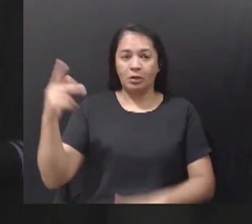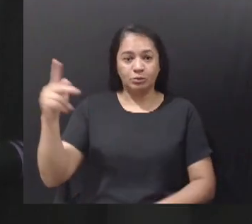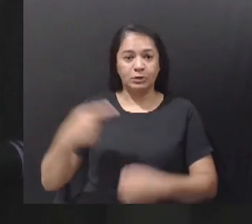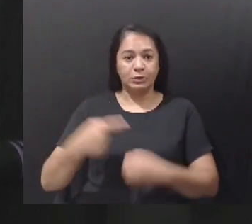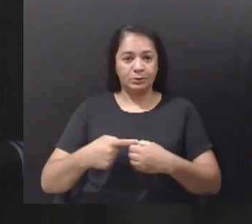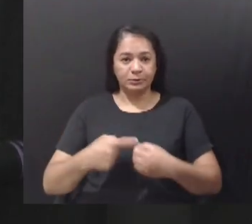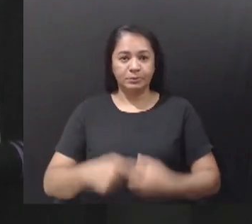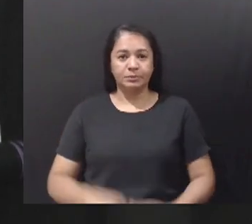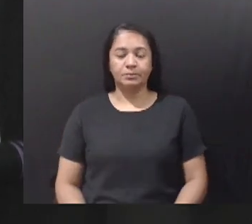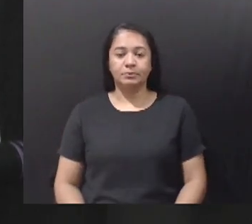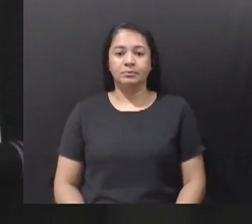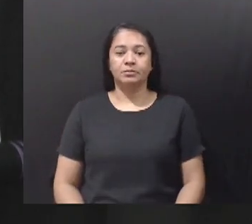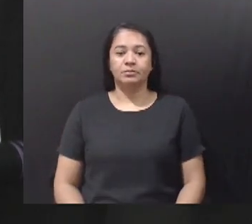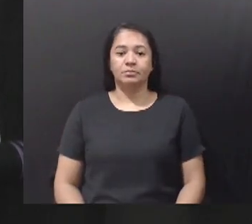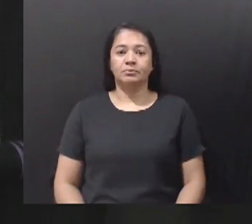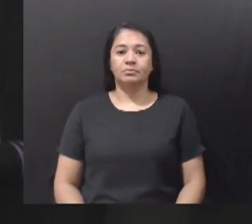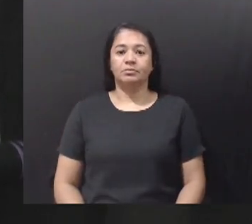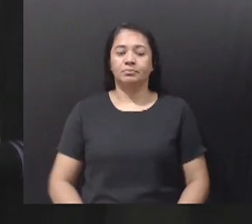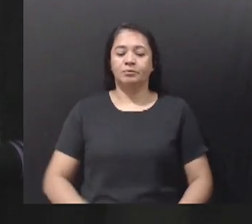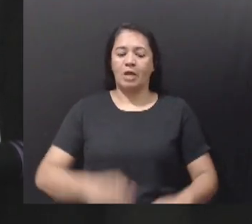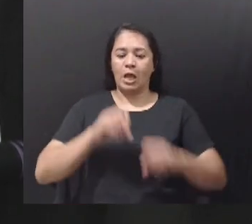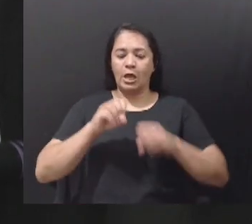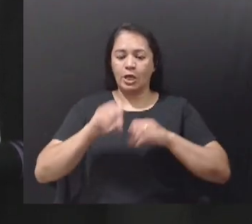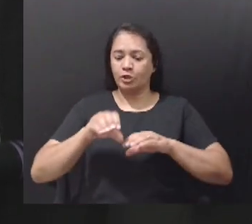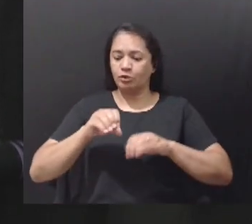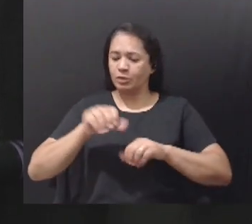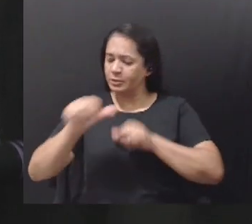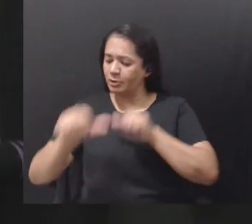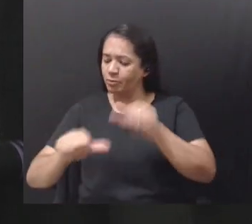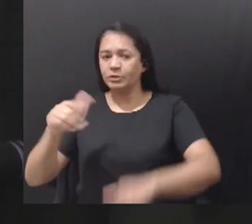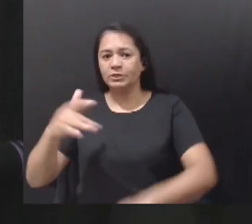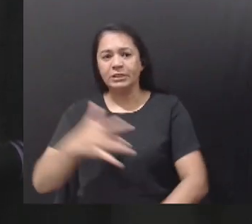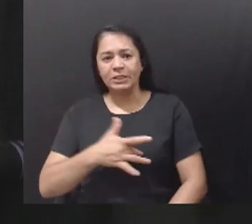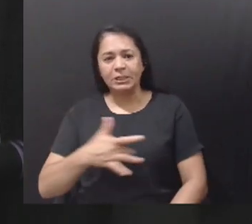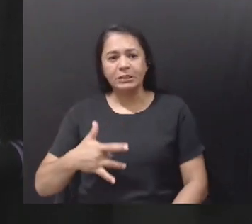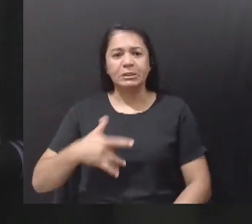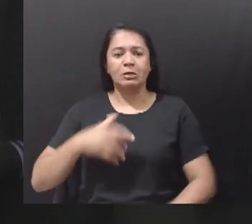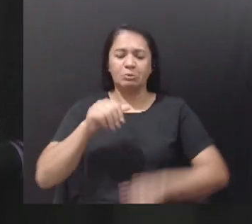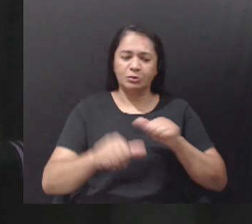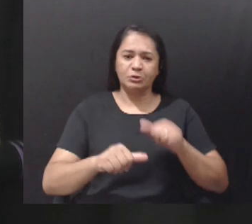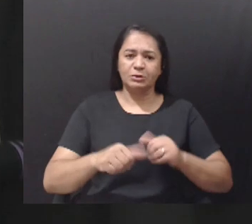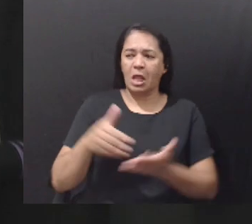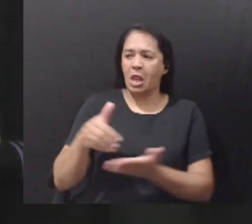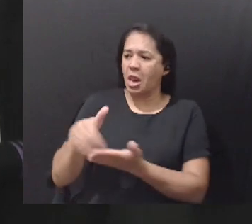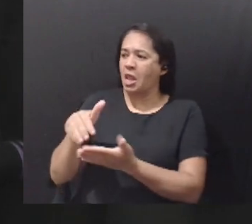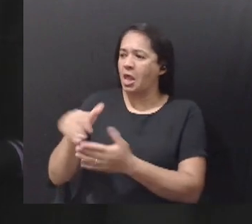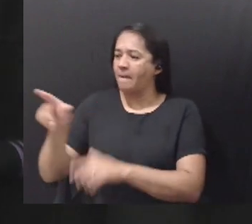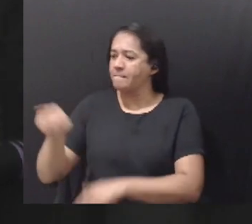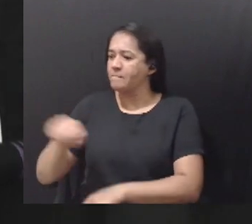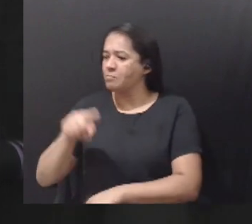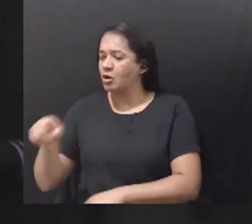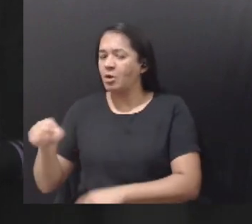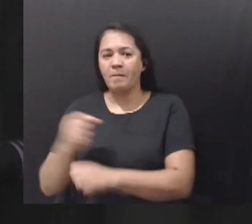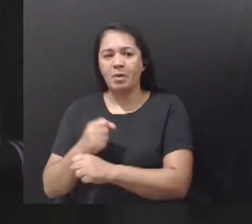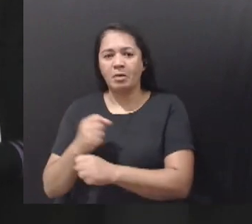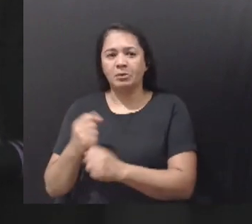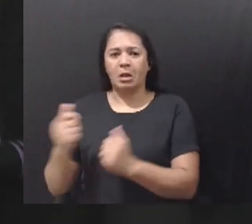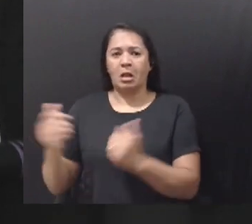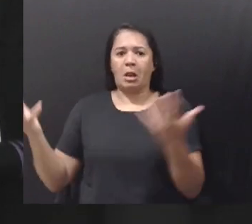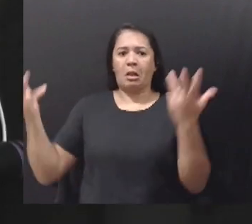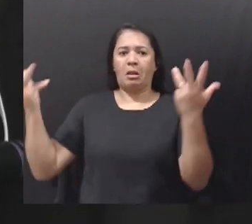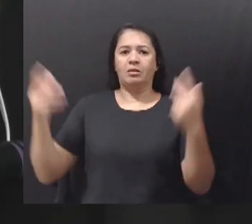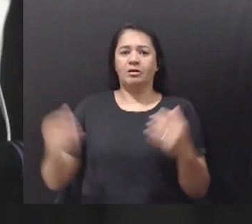né? Mudando a educação, mudando a saúde, demitindo quem tem que ser demitido, proibindo obras faraônicas, enfim, fazendo o que tem que